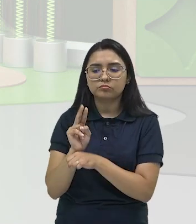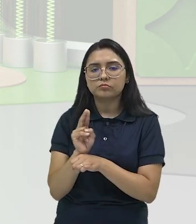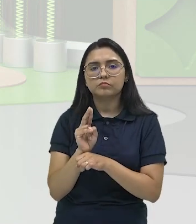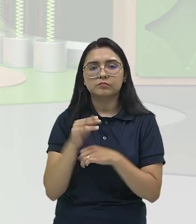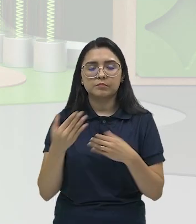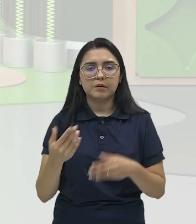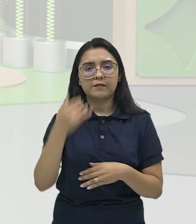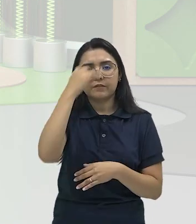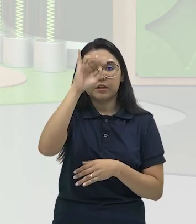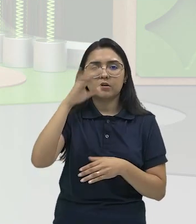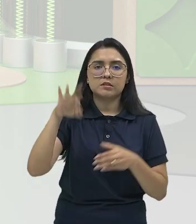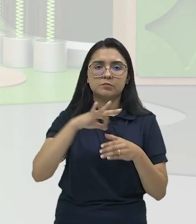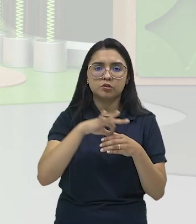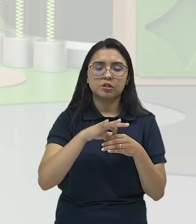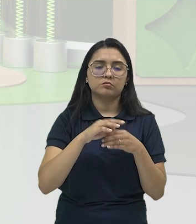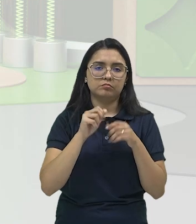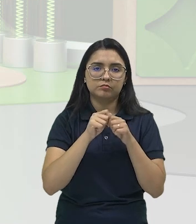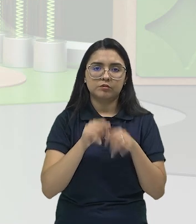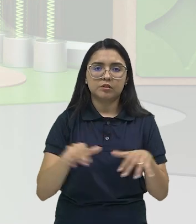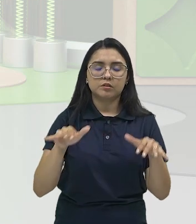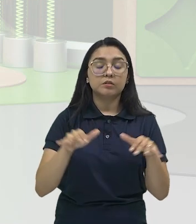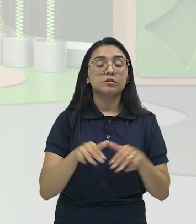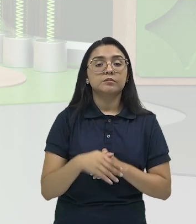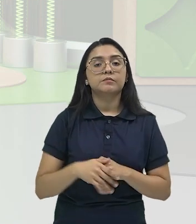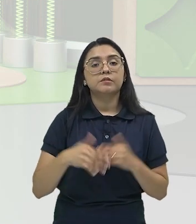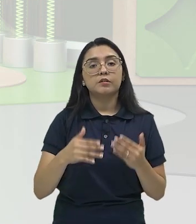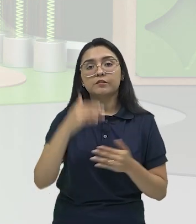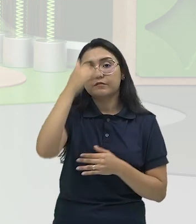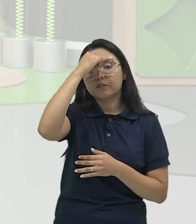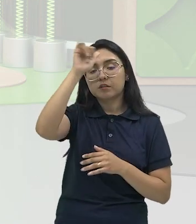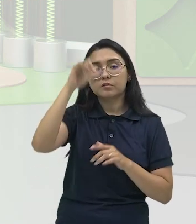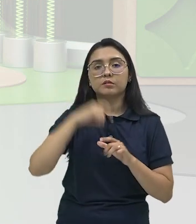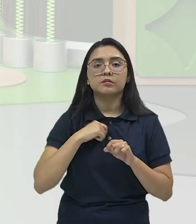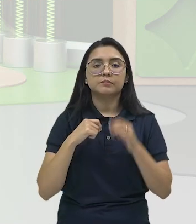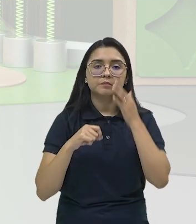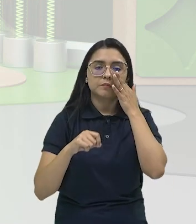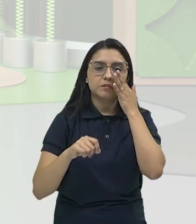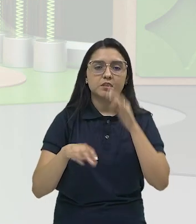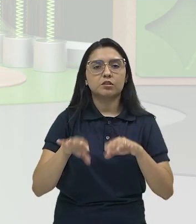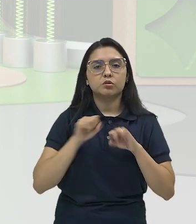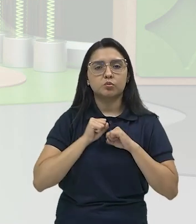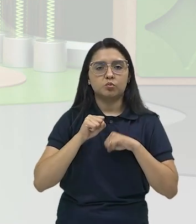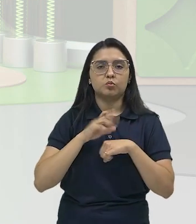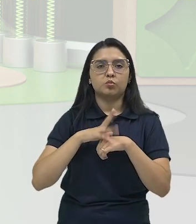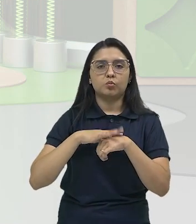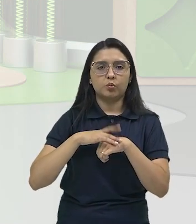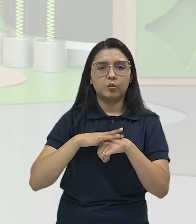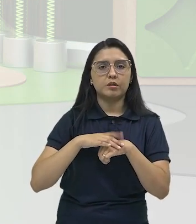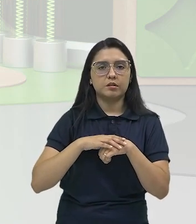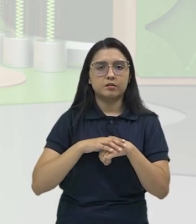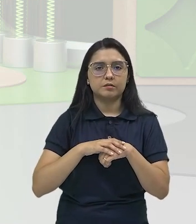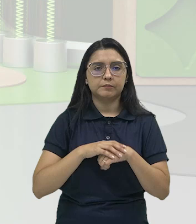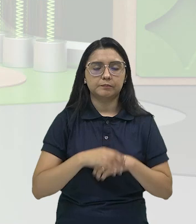mosquito ele não possa se proliferar e assim a gente evita a contaminação dessas doenças que ele pode